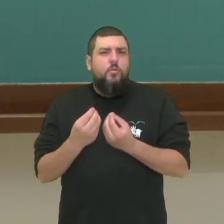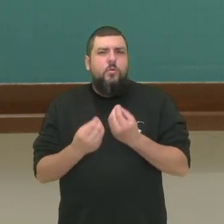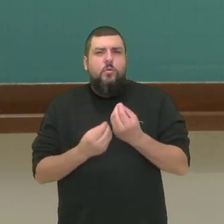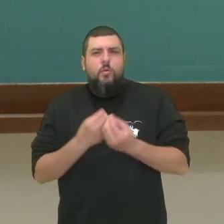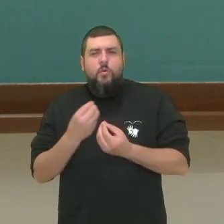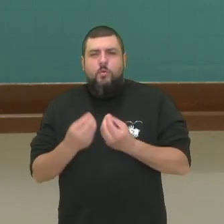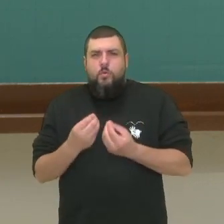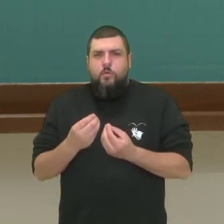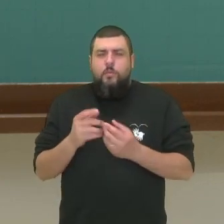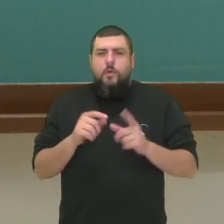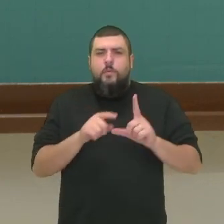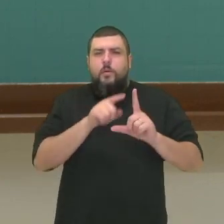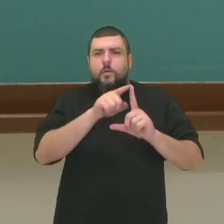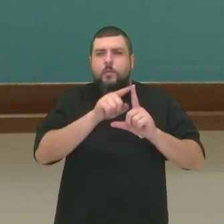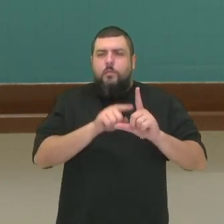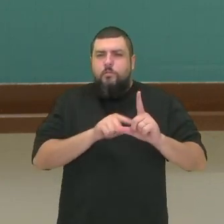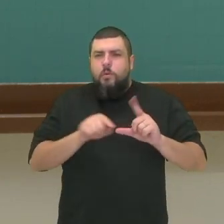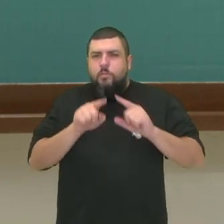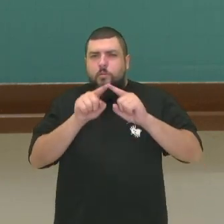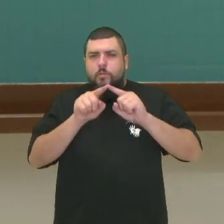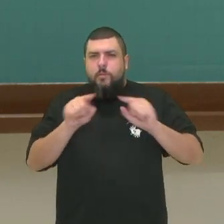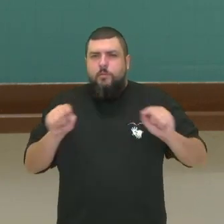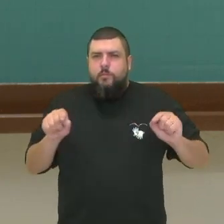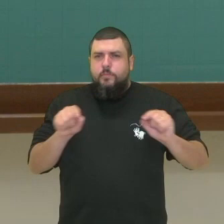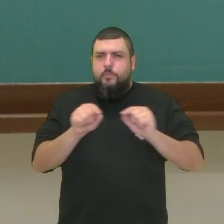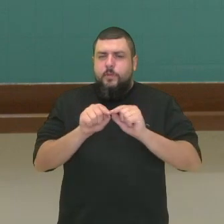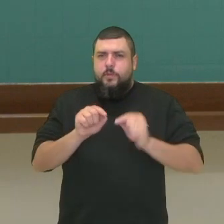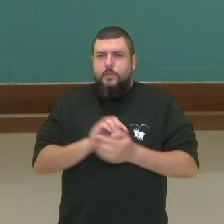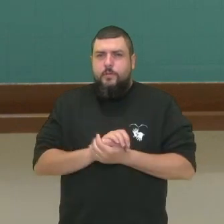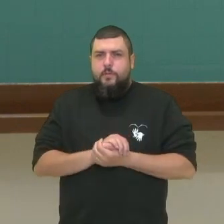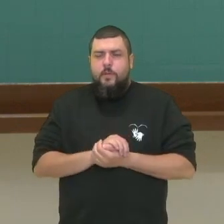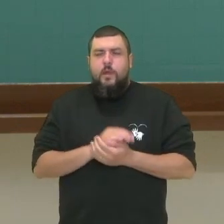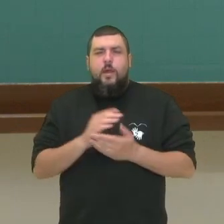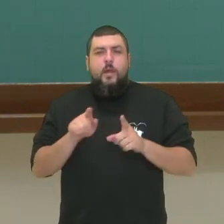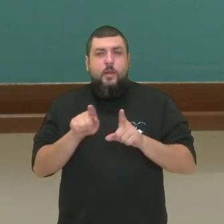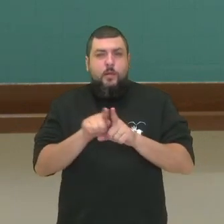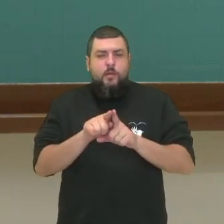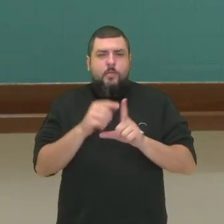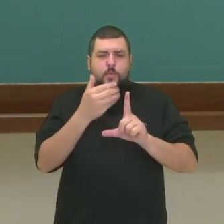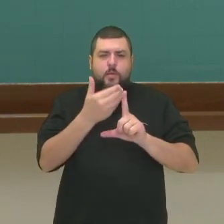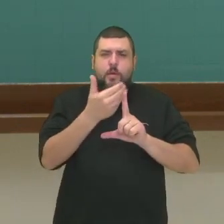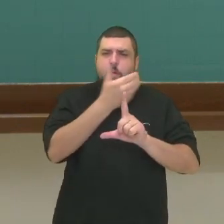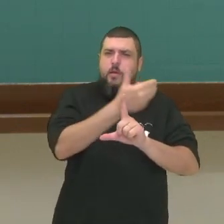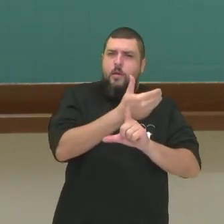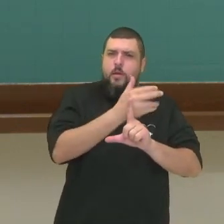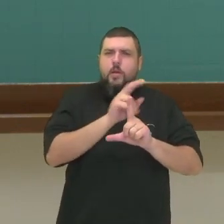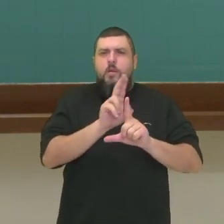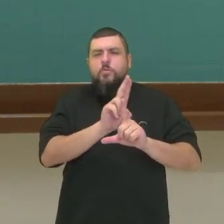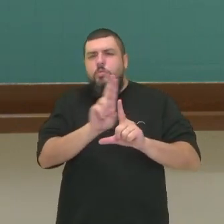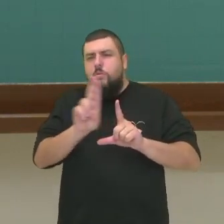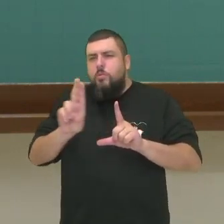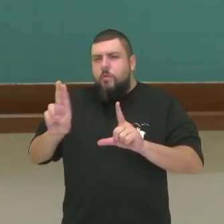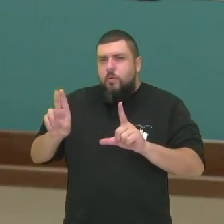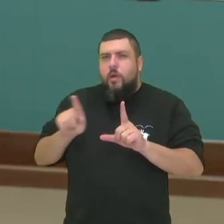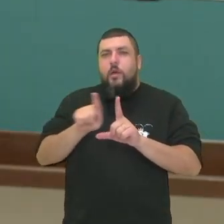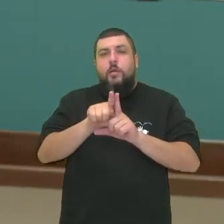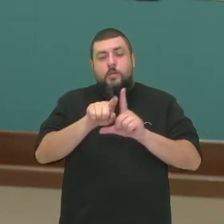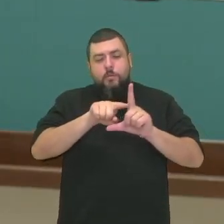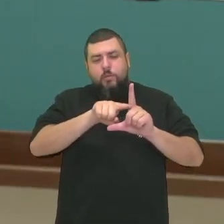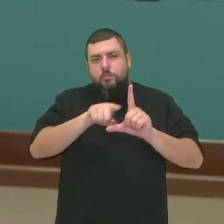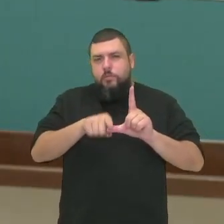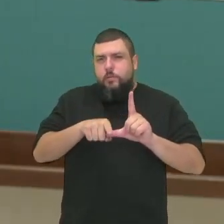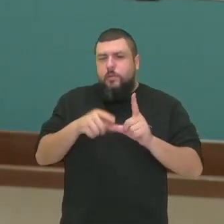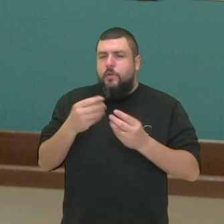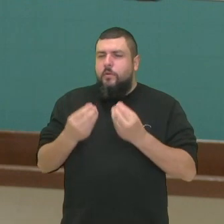algumas aplicações no triângulo, como classificação em relação aos lados e também aos ângulos. Belezinha? Vamos lá comigo? Então,